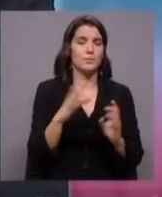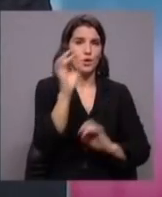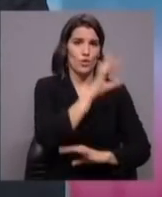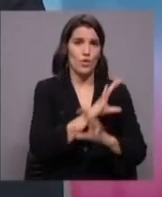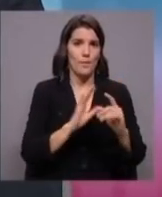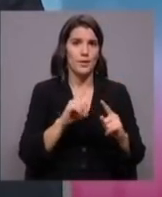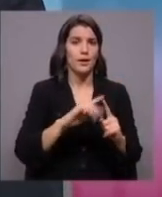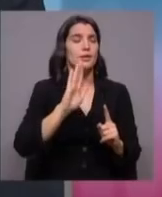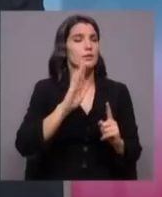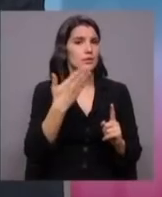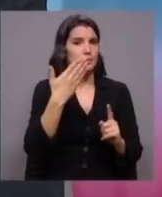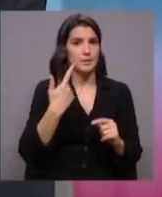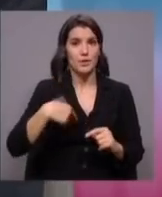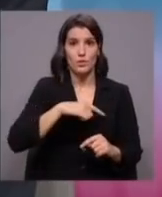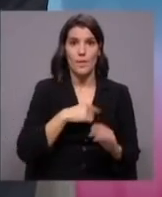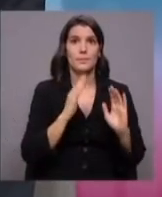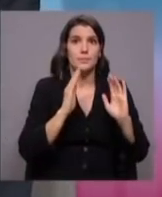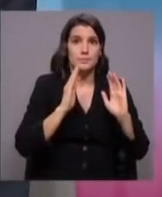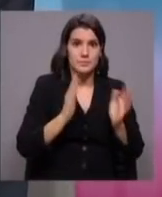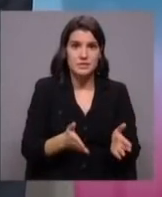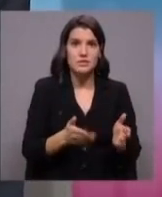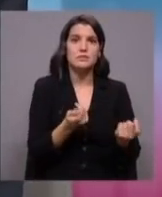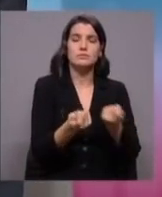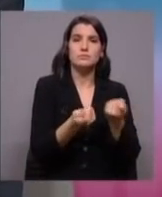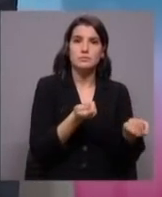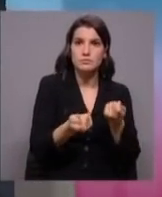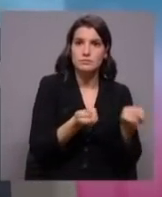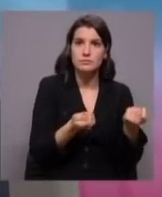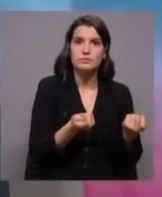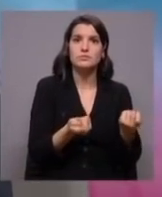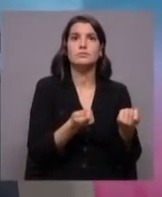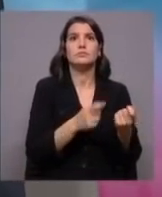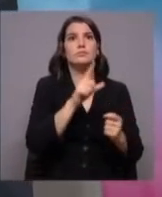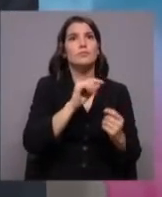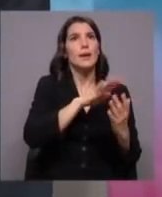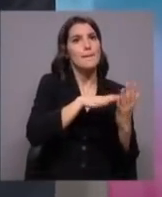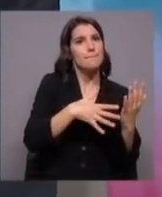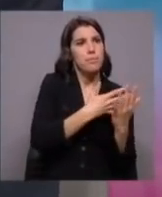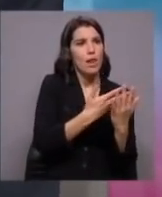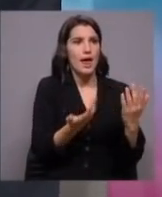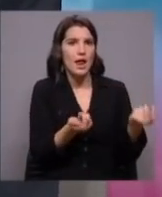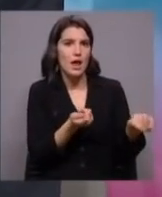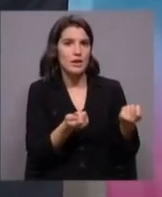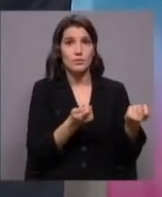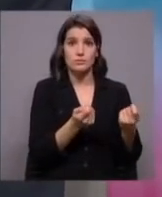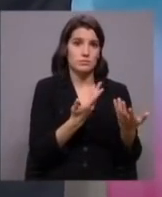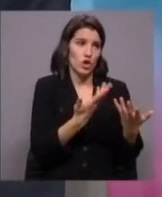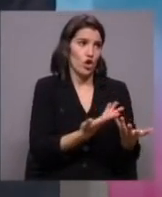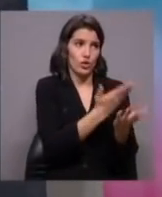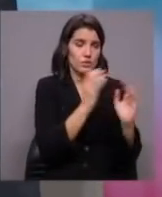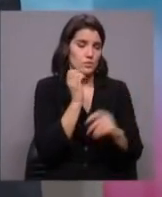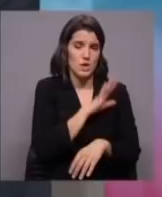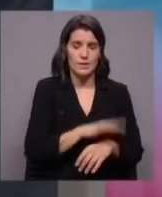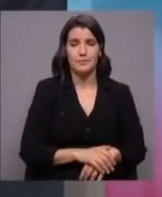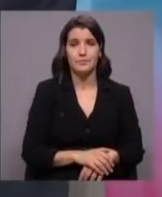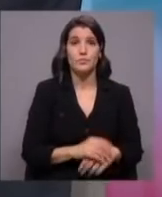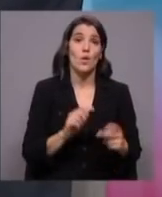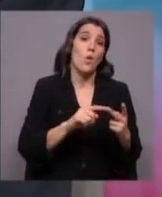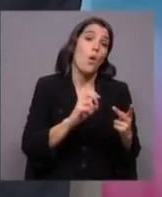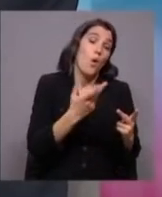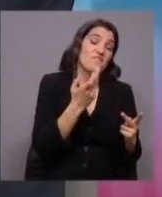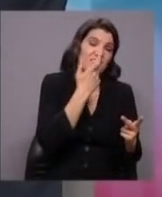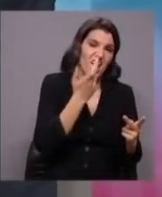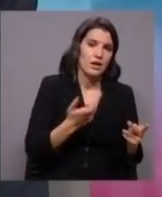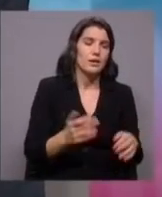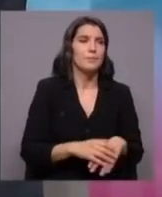primeiro, o que nós necessitamos é de organização e de planeamento, que é coisa que não existe. Depois, ou existe fraca. Depois, aquilo